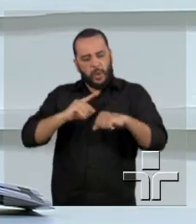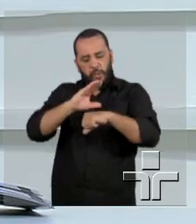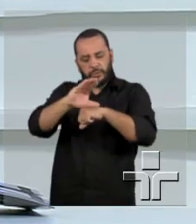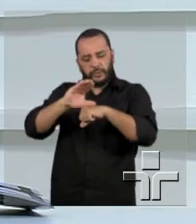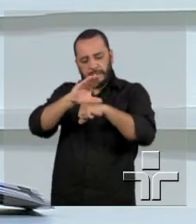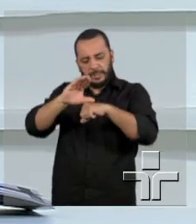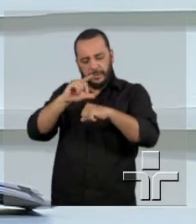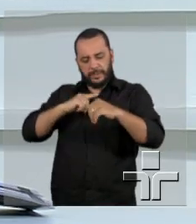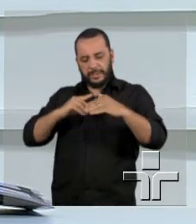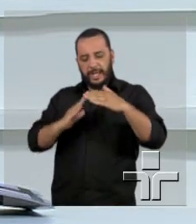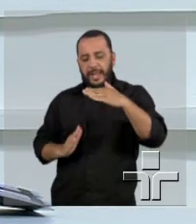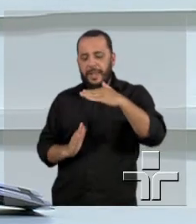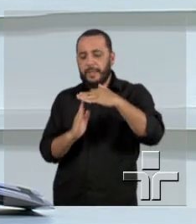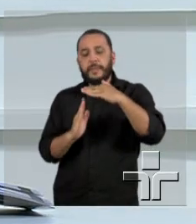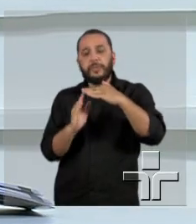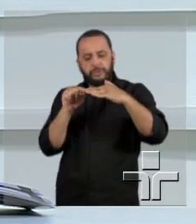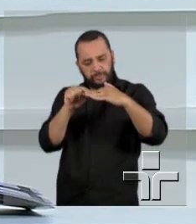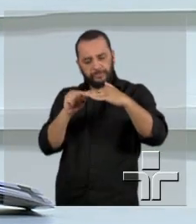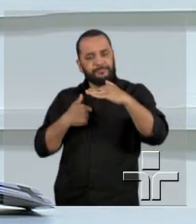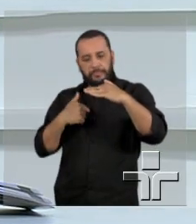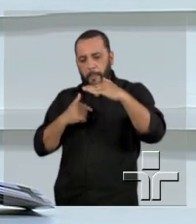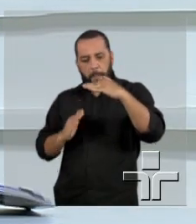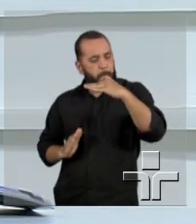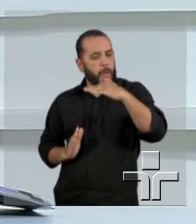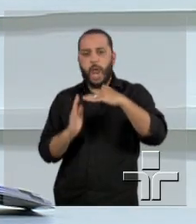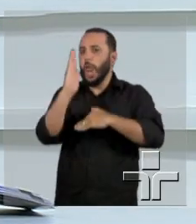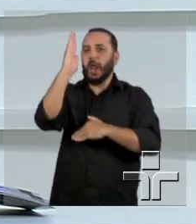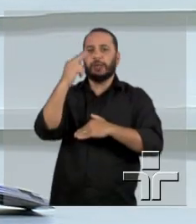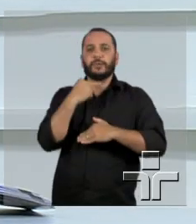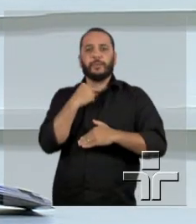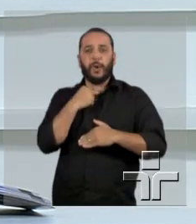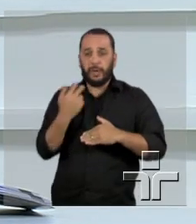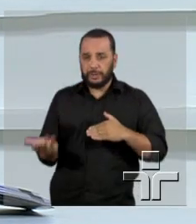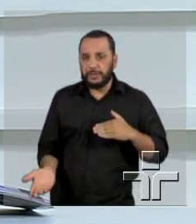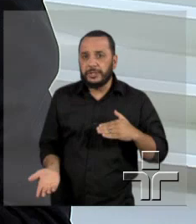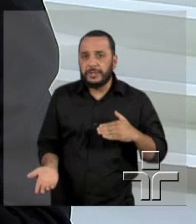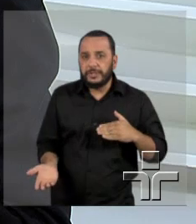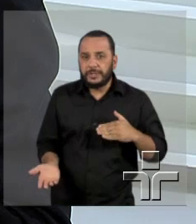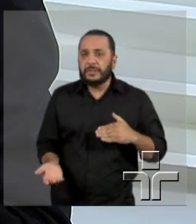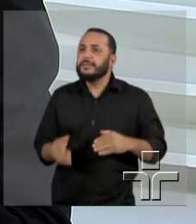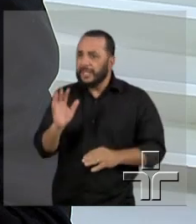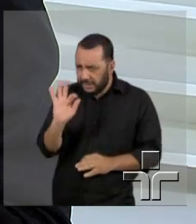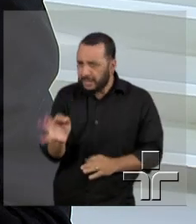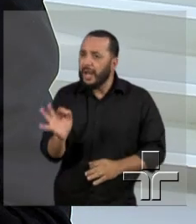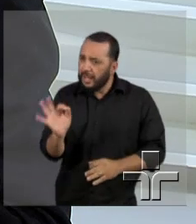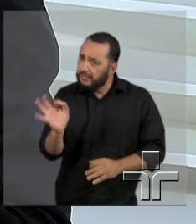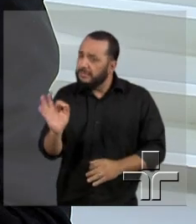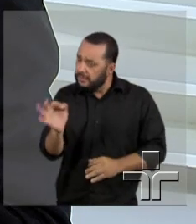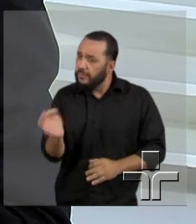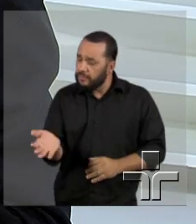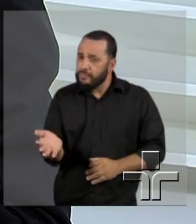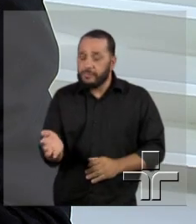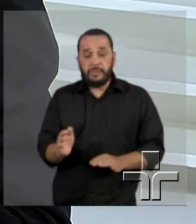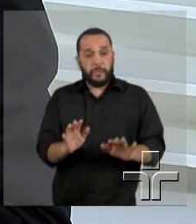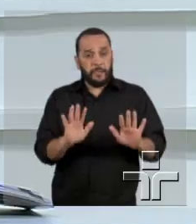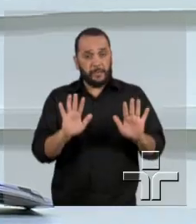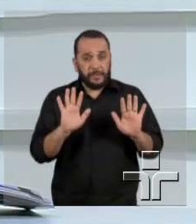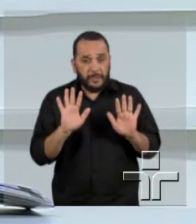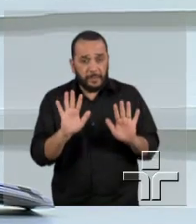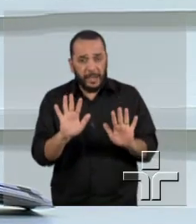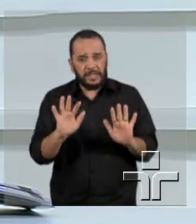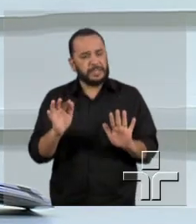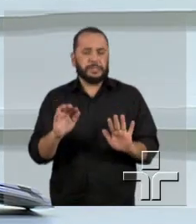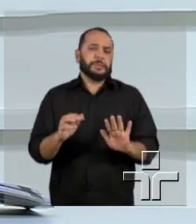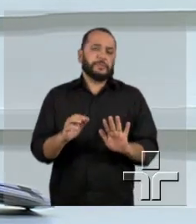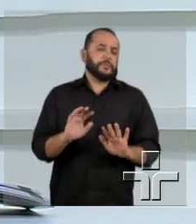isso, que sob nenhuma forma pode ser ultrapassado. Você está certo. E aí ele me alegou,